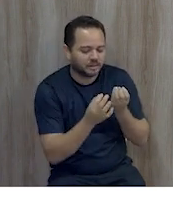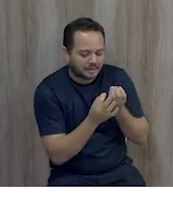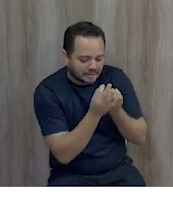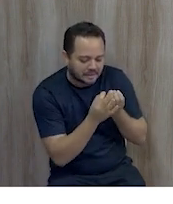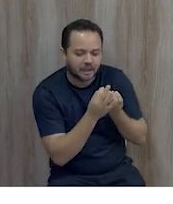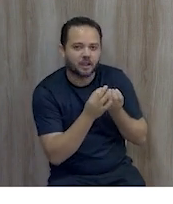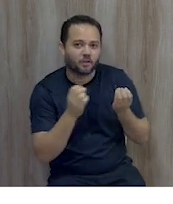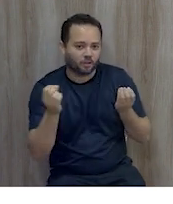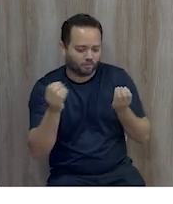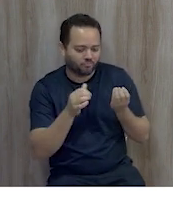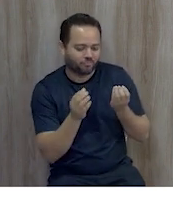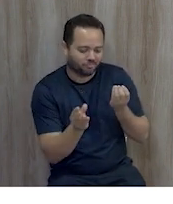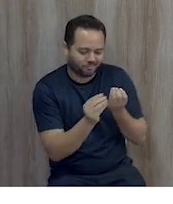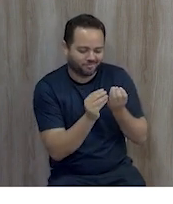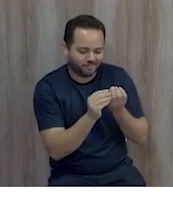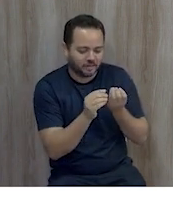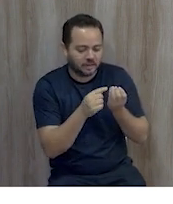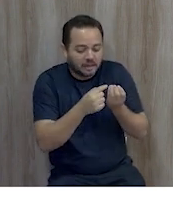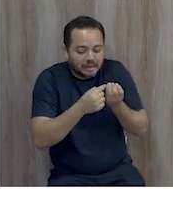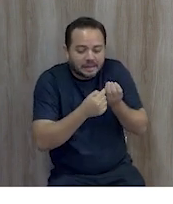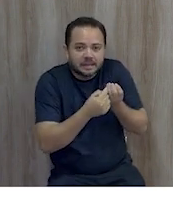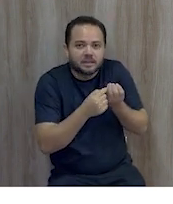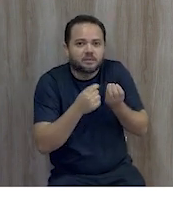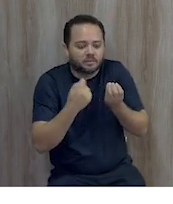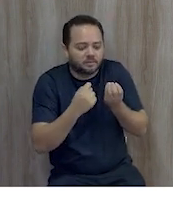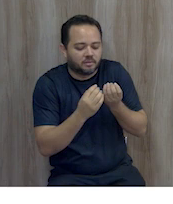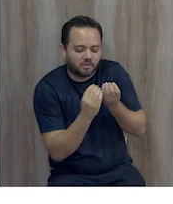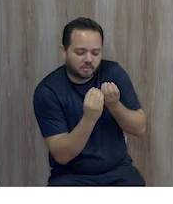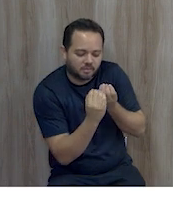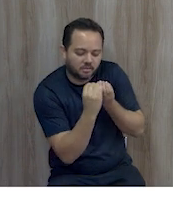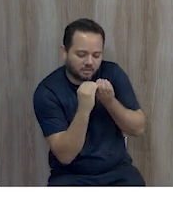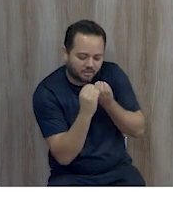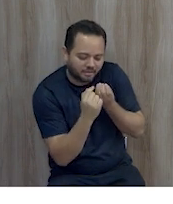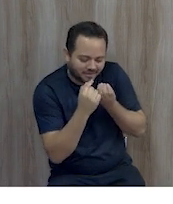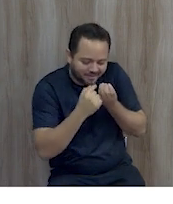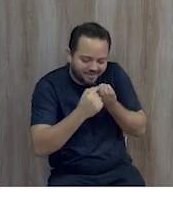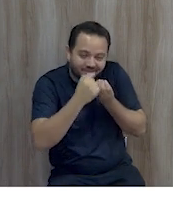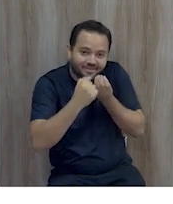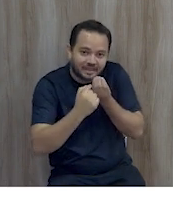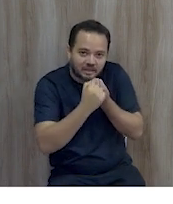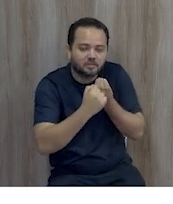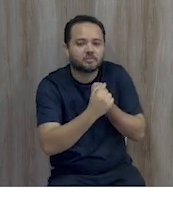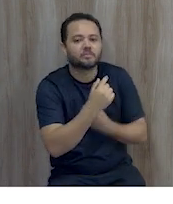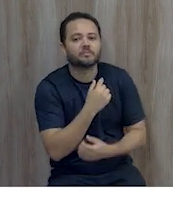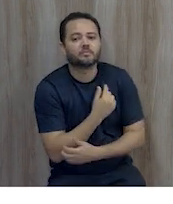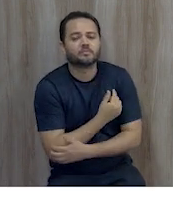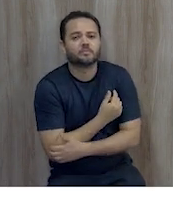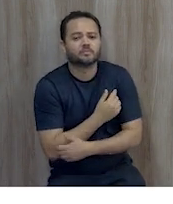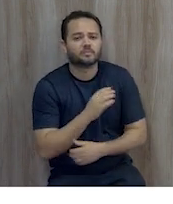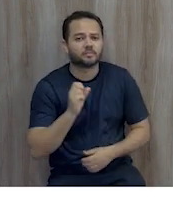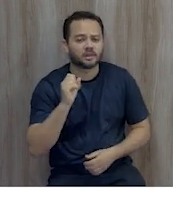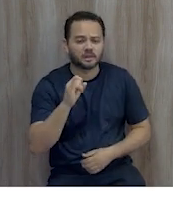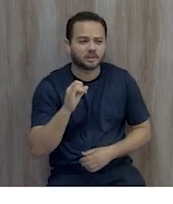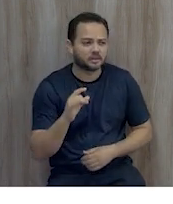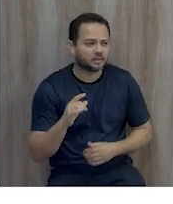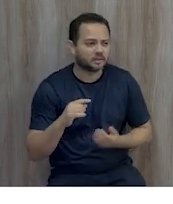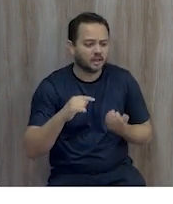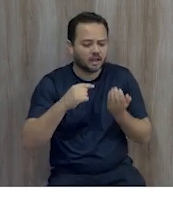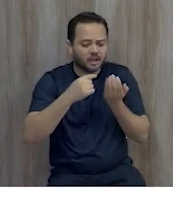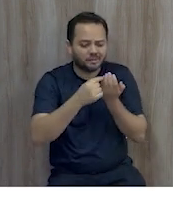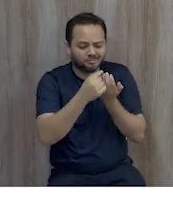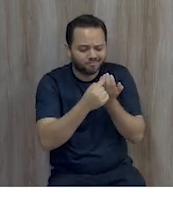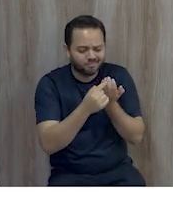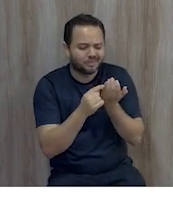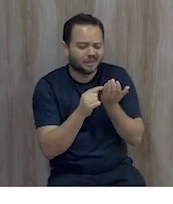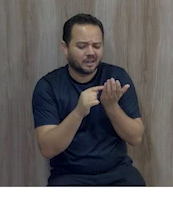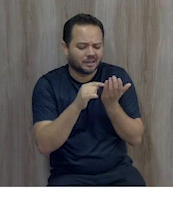e a parte de raiz a gente recobre, tá? Só que se a gente passa a ter também uma lesão cervical não